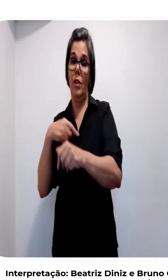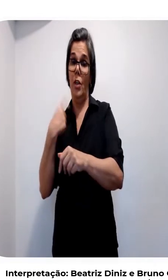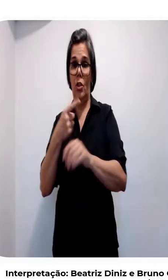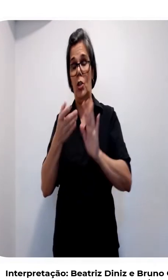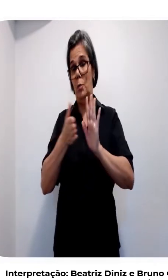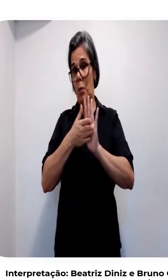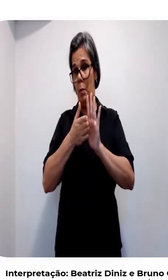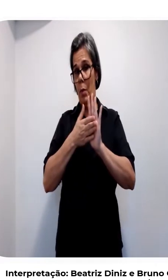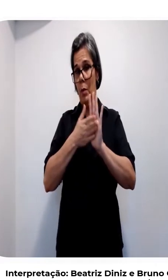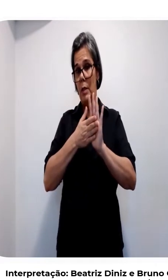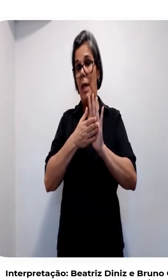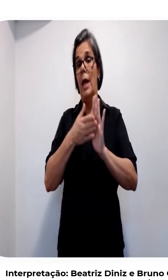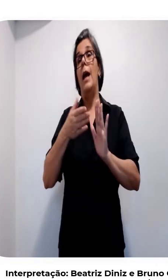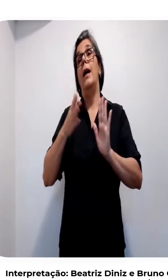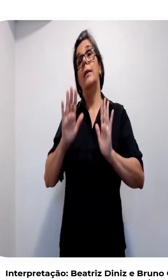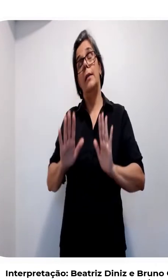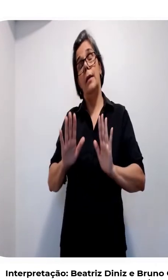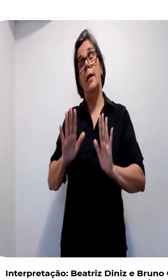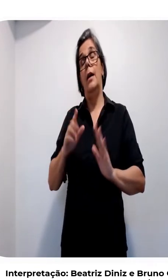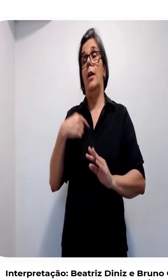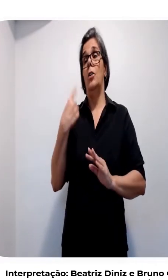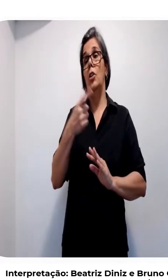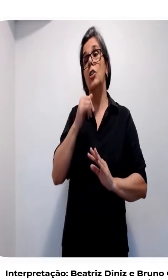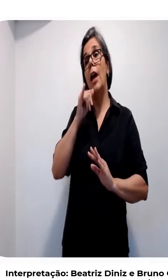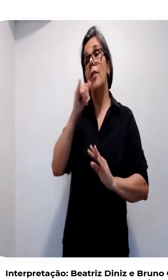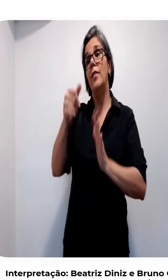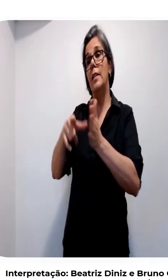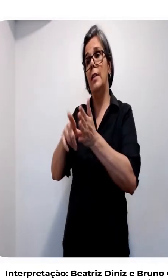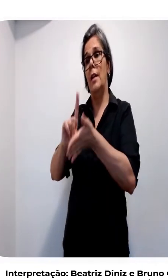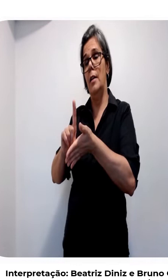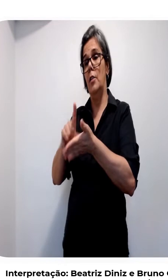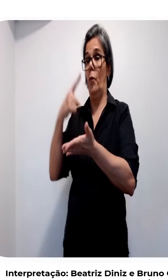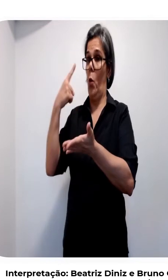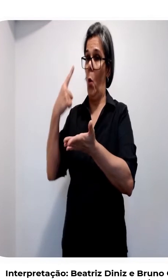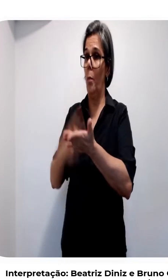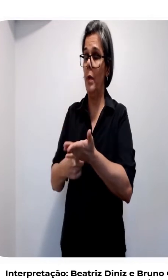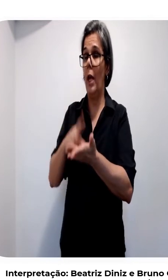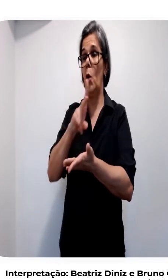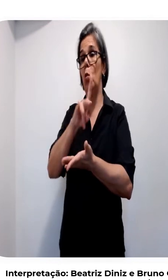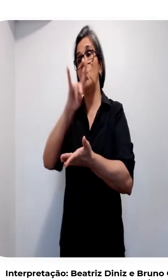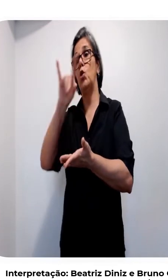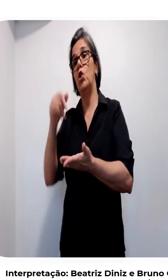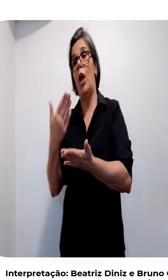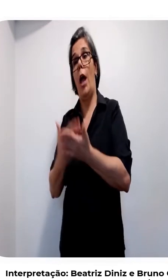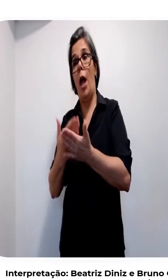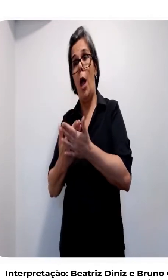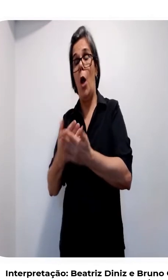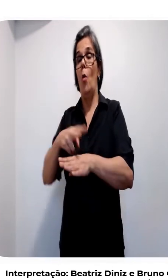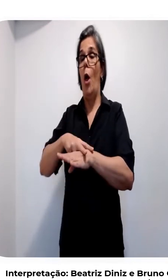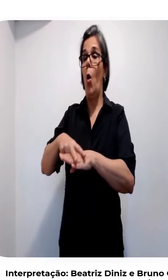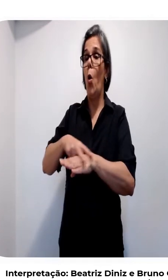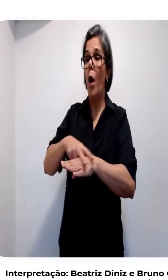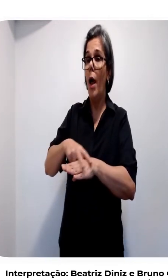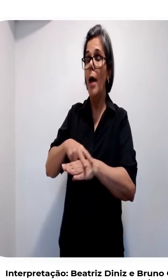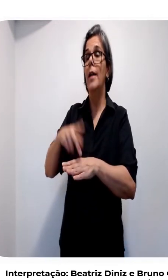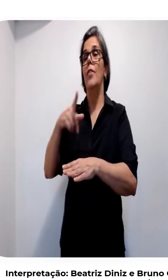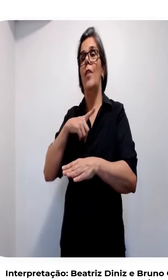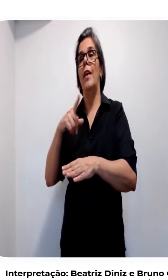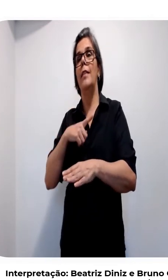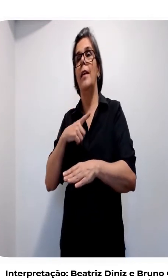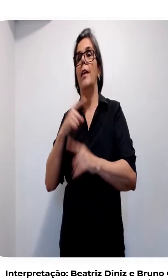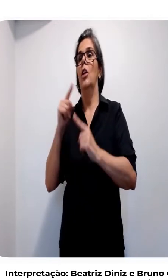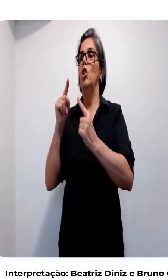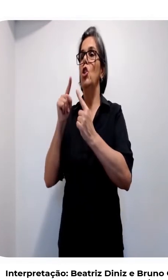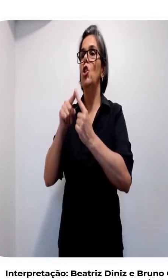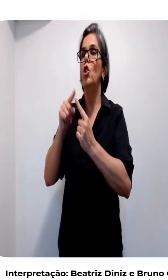um recadinho. Olha, neste dia da nossa aula online, nós retomaremos a atividade X. E aí, naquele dia, as